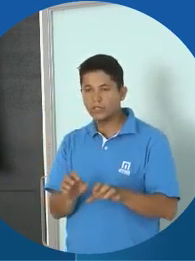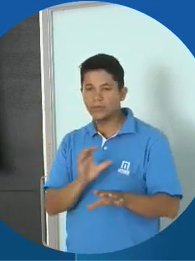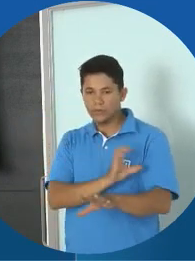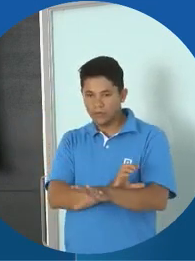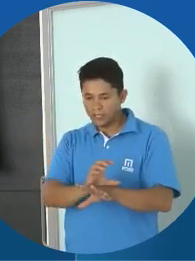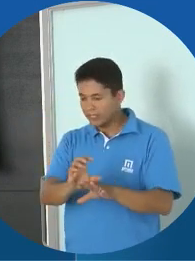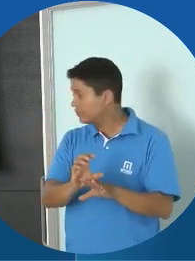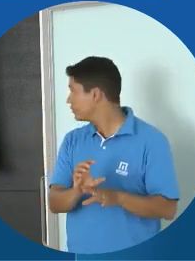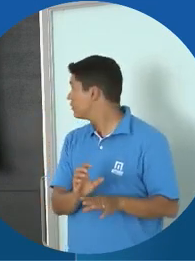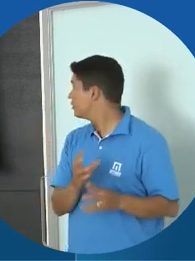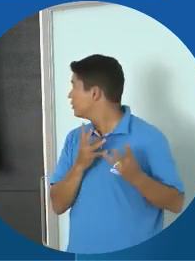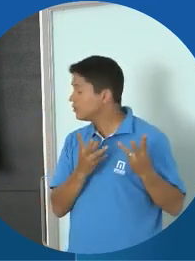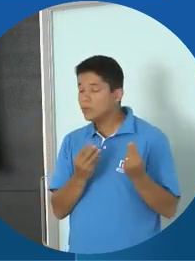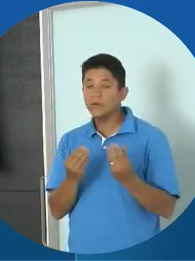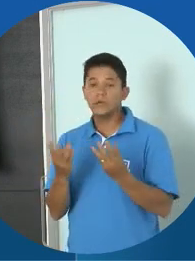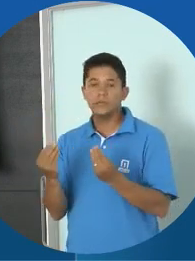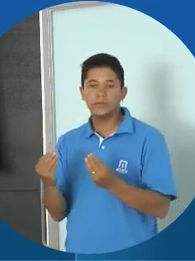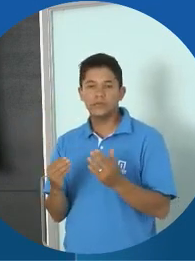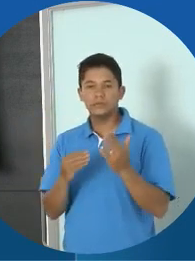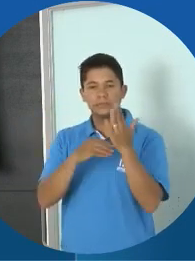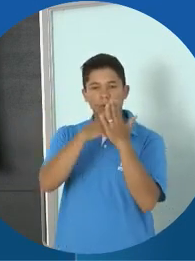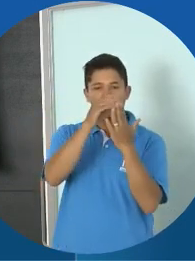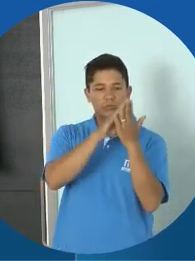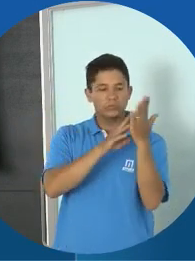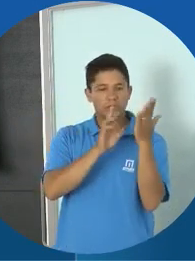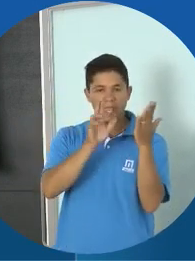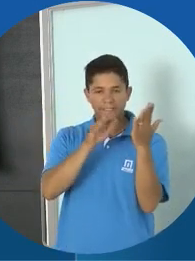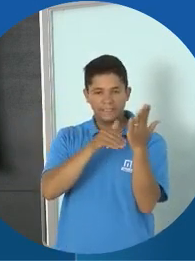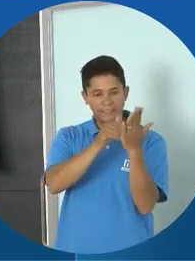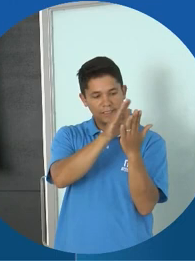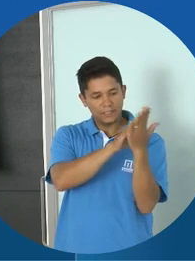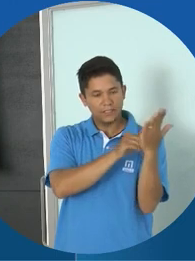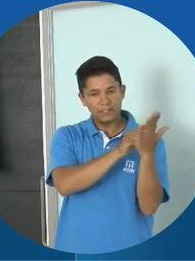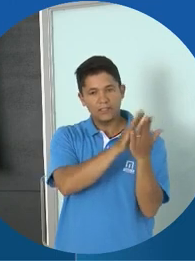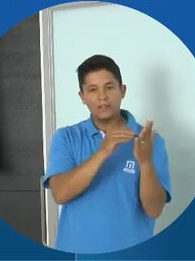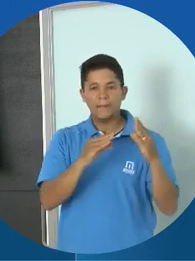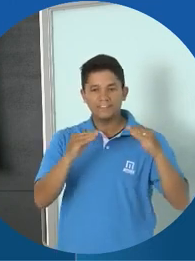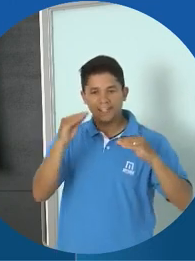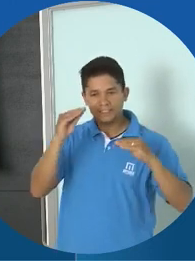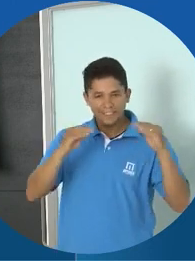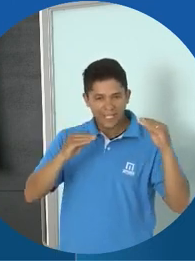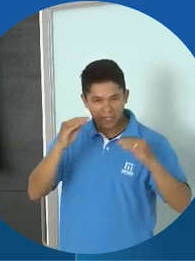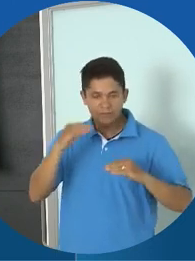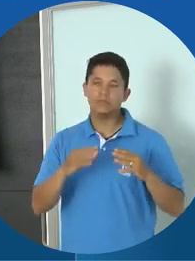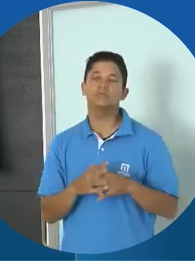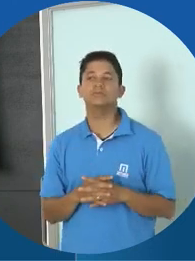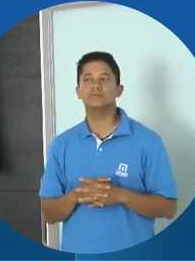concreto, muitos pontos de percolação também, injeção de resinas mais flexíveis ali